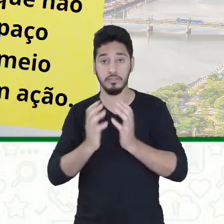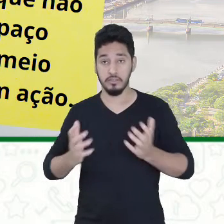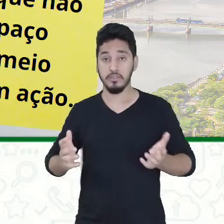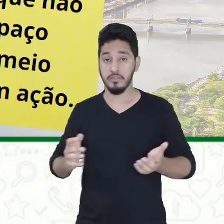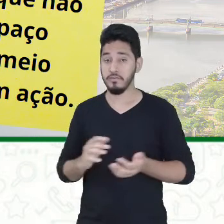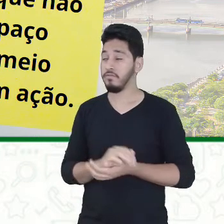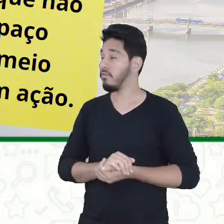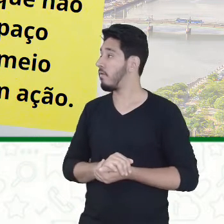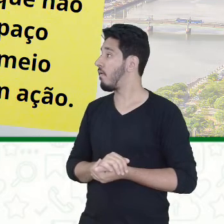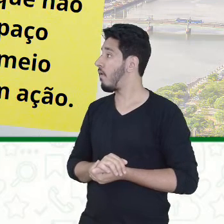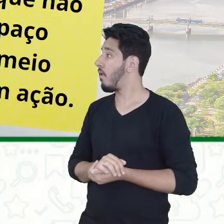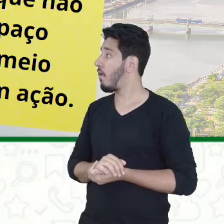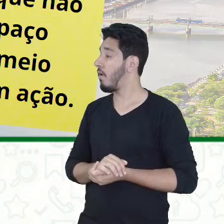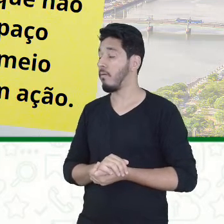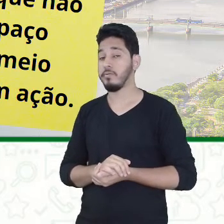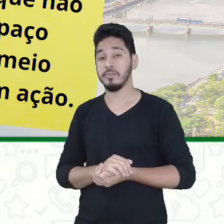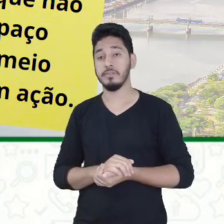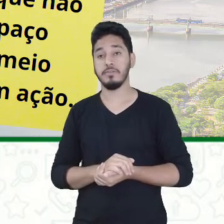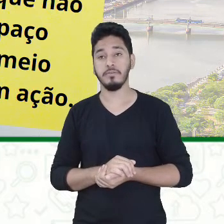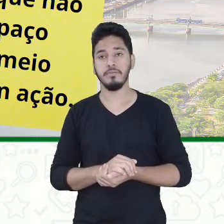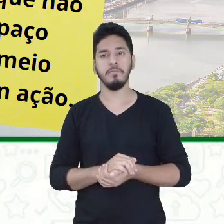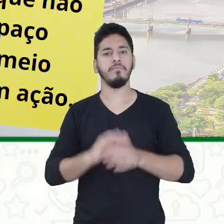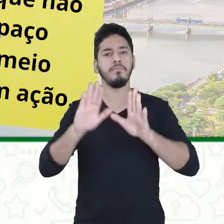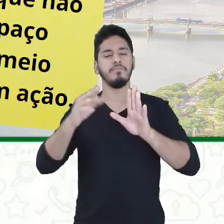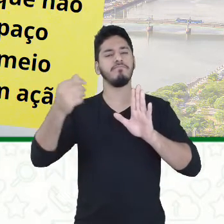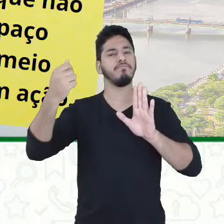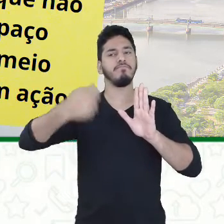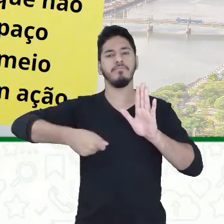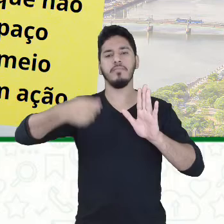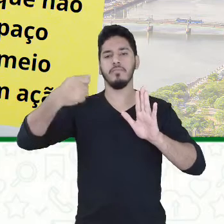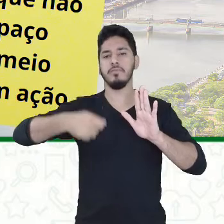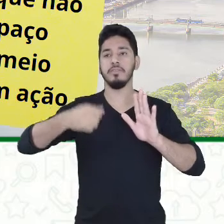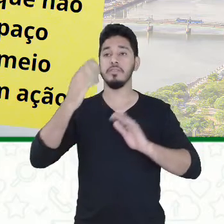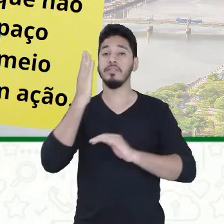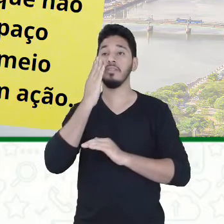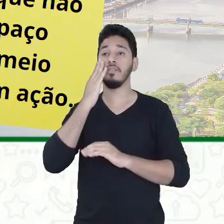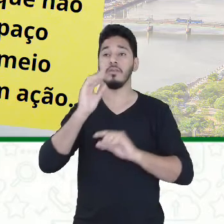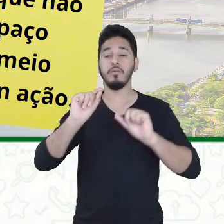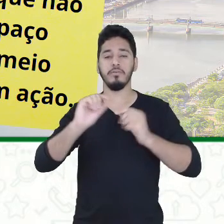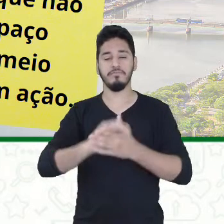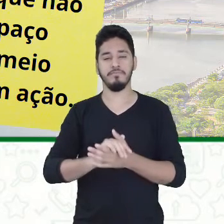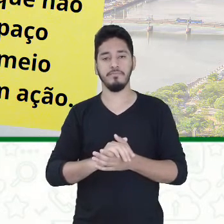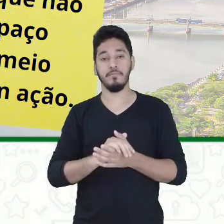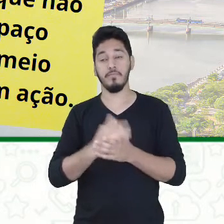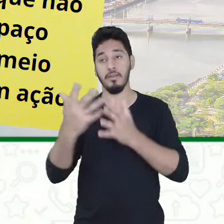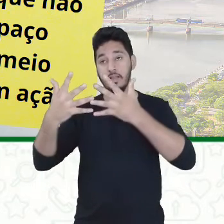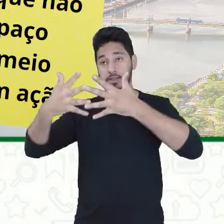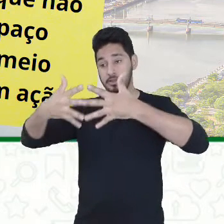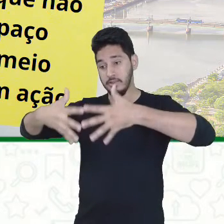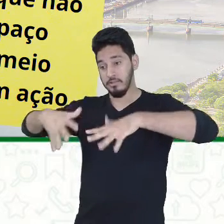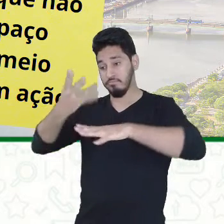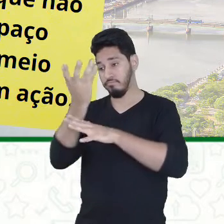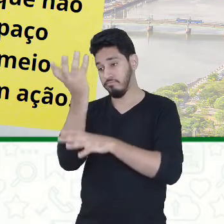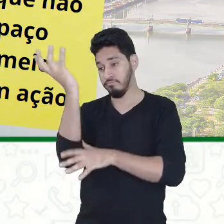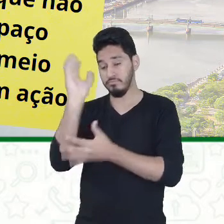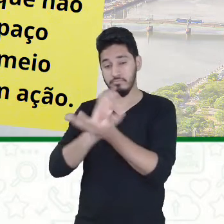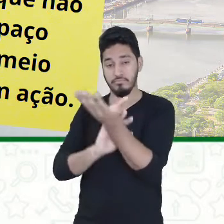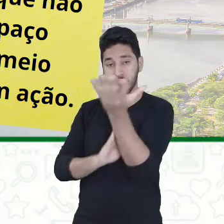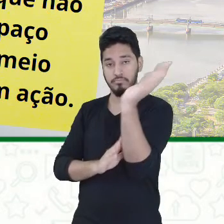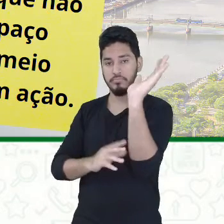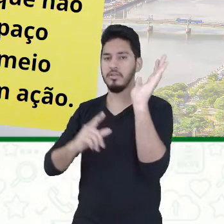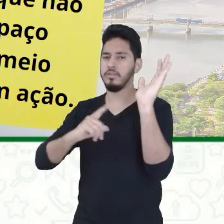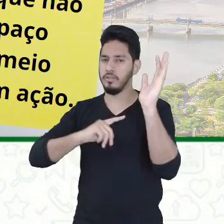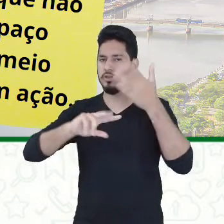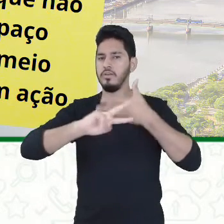já dizia o velho Reginaldo Rossi, né? Mas é preciso, olha, considerar que a natureza também gera